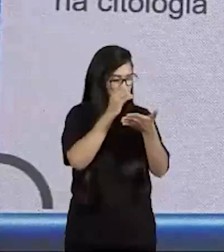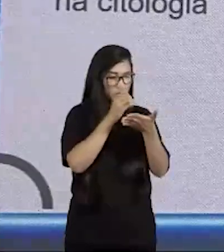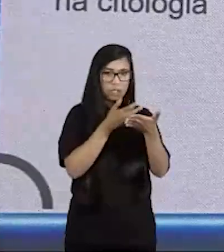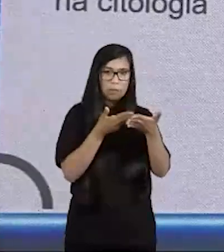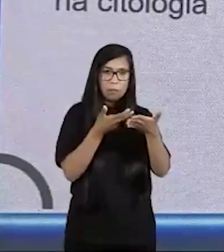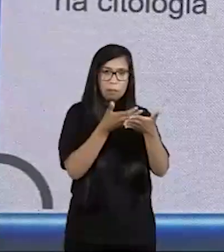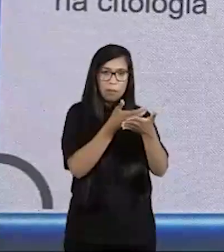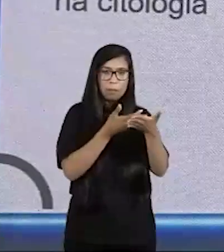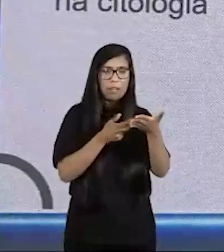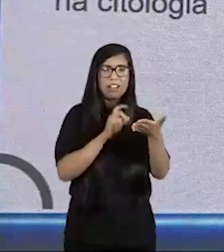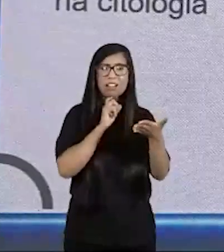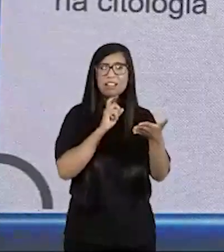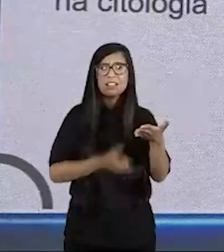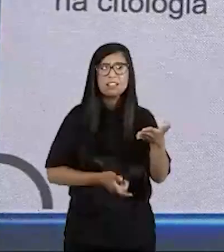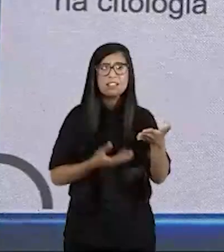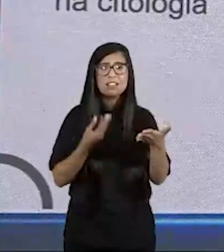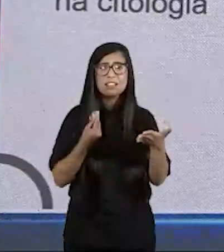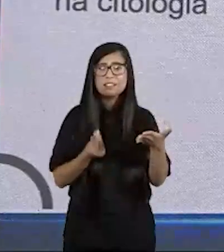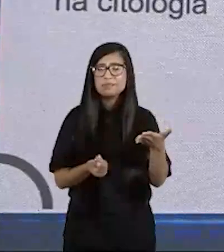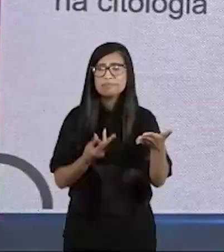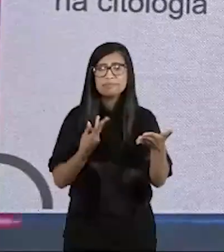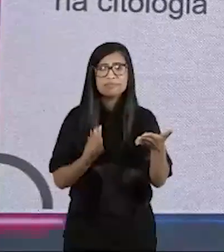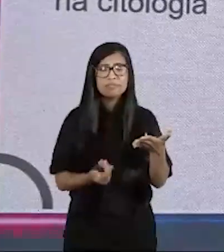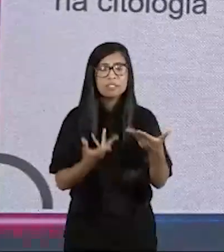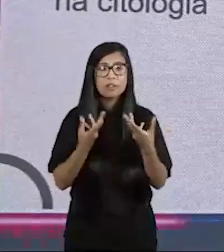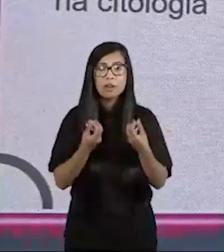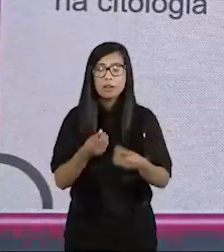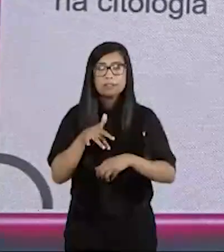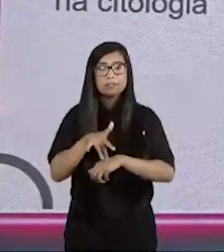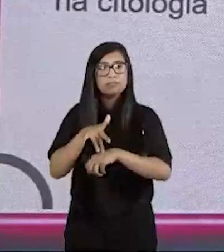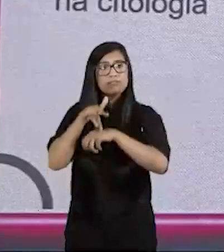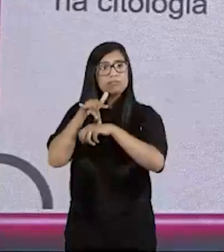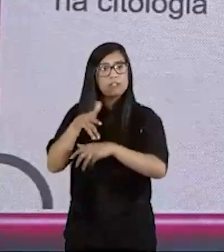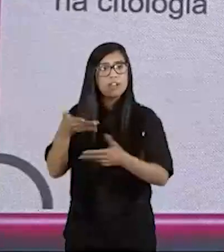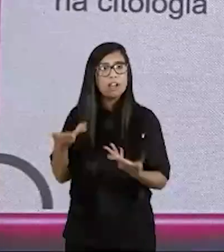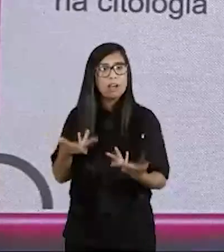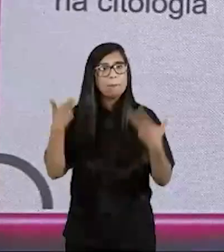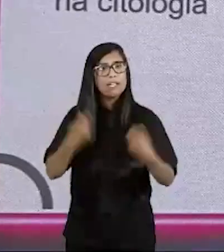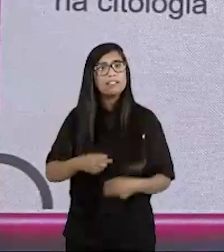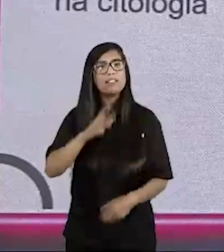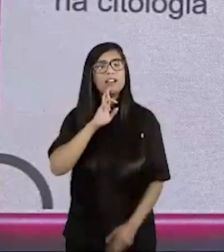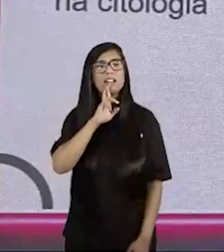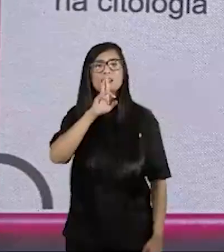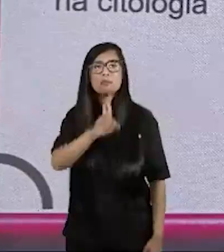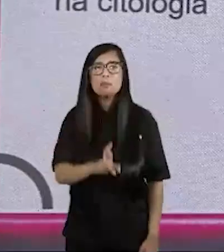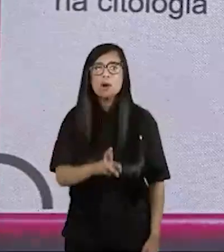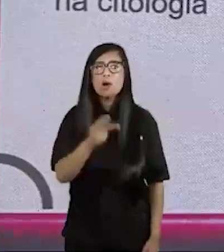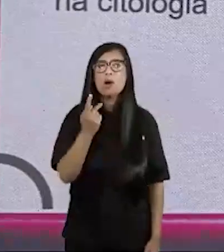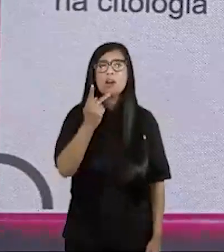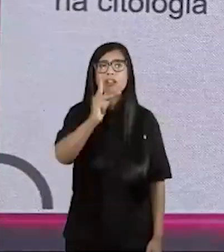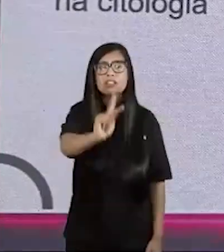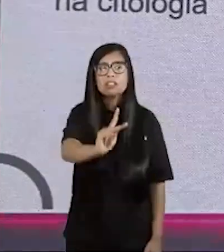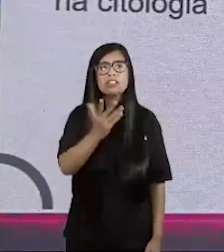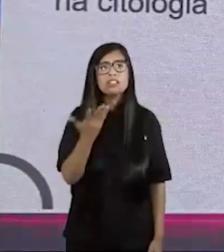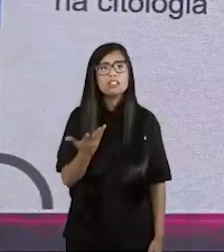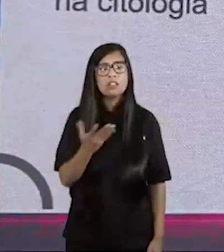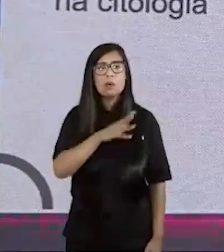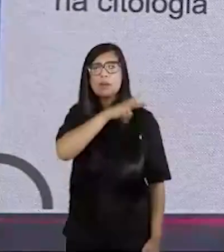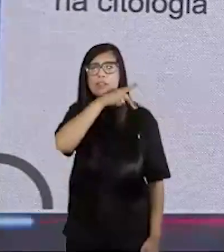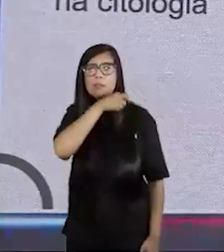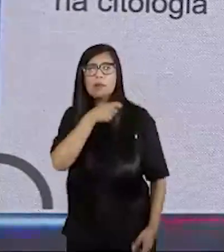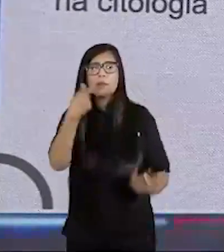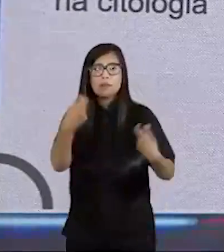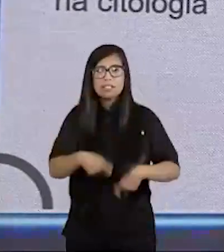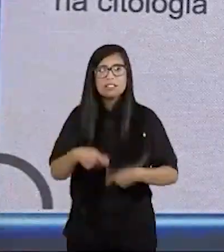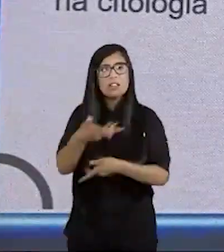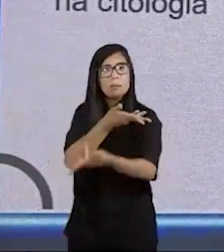vai agregar valor ao atendimento, vai dar celeridade ao diagnóstico, a resposta do nosso paciente, vai nos conduzir.